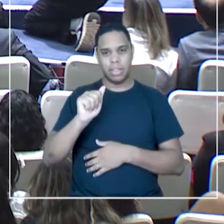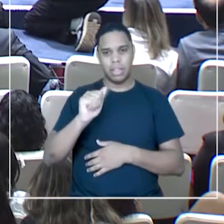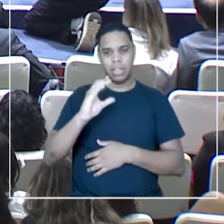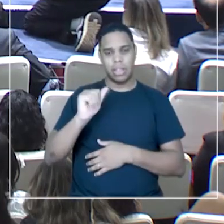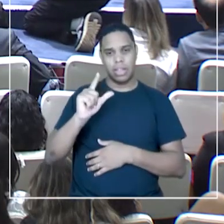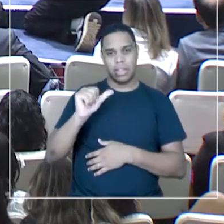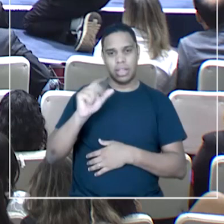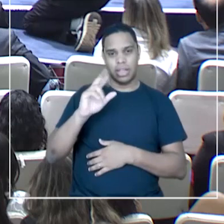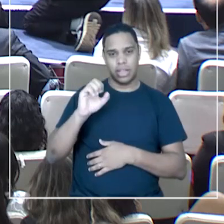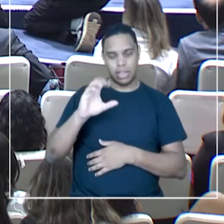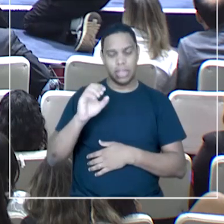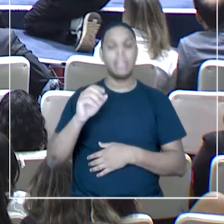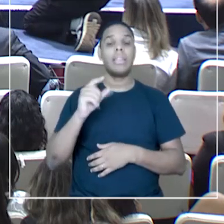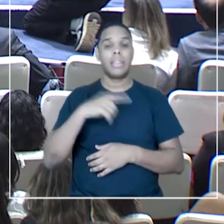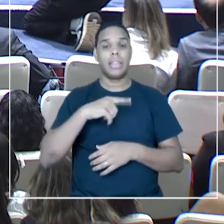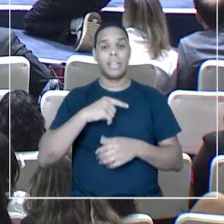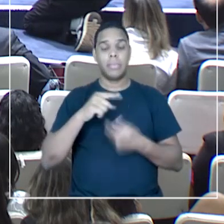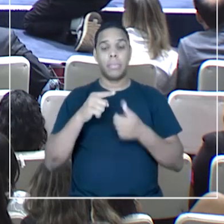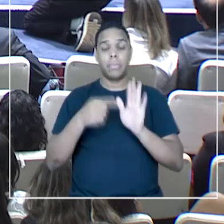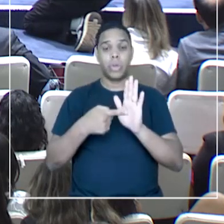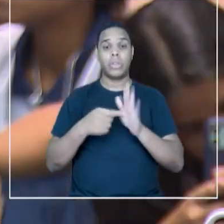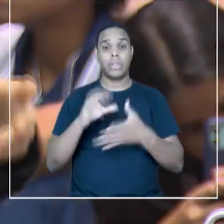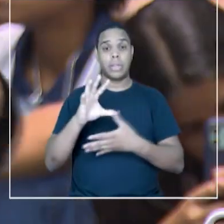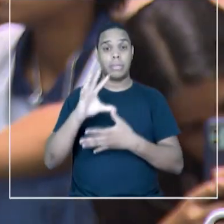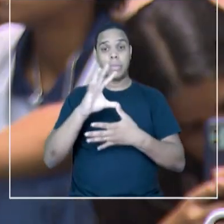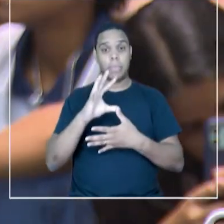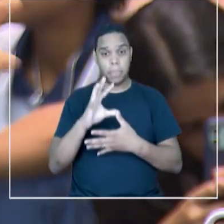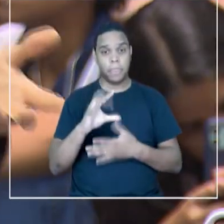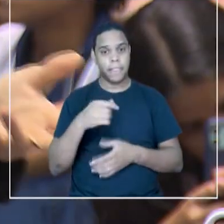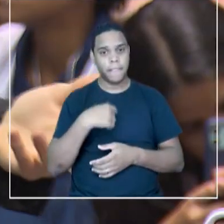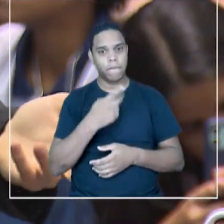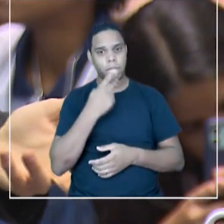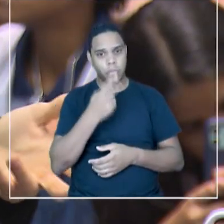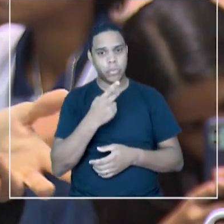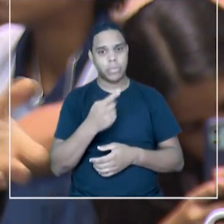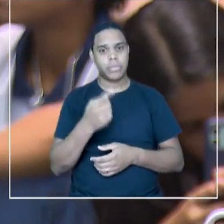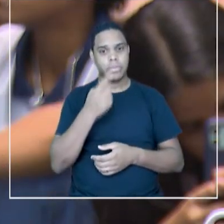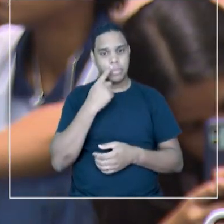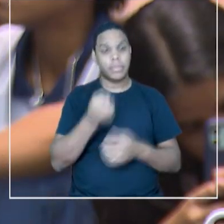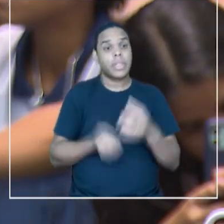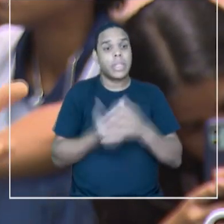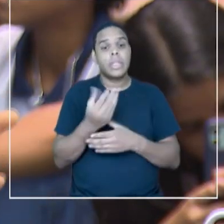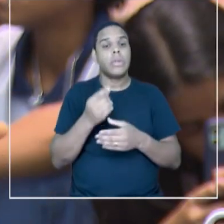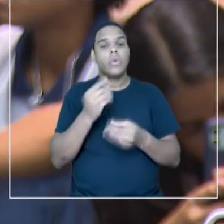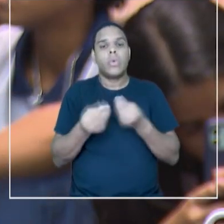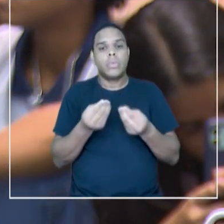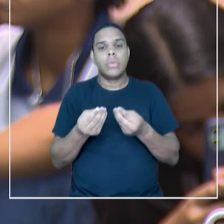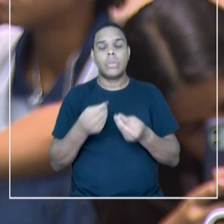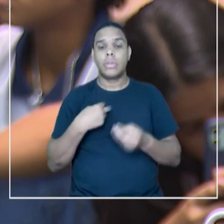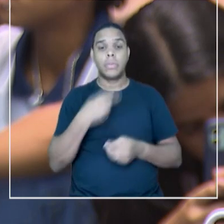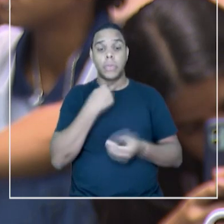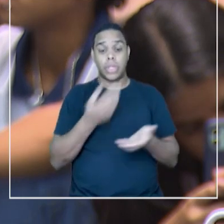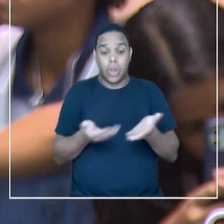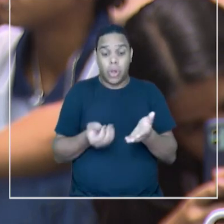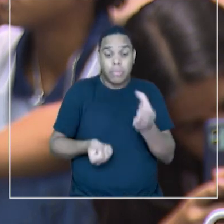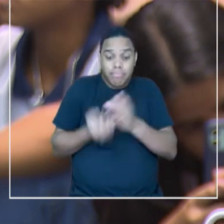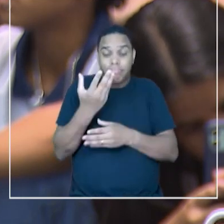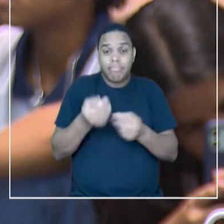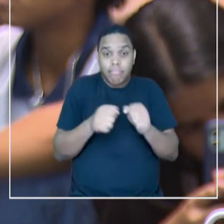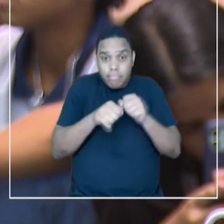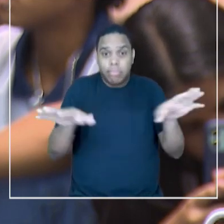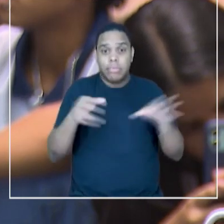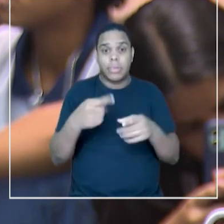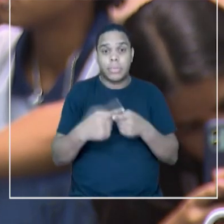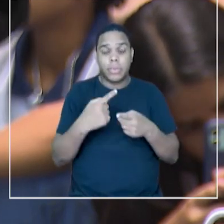lá e aí estava mostrando o mapa e aí eu falei, pô, vamos lançar quando isso aí? Ele falou, pô, a gente não pode lançar agora porque só